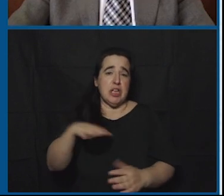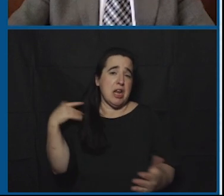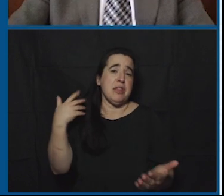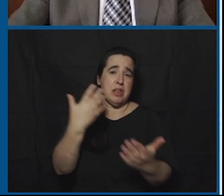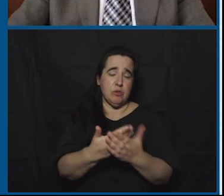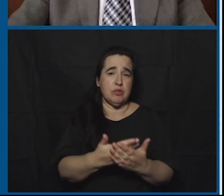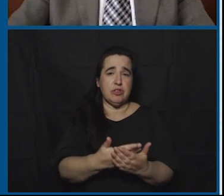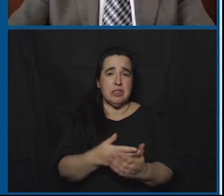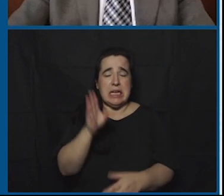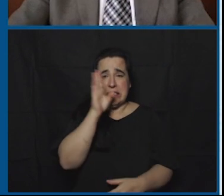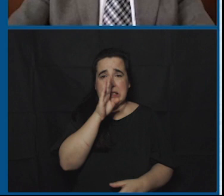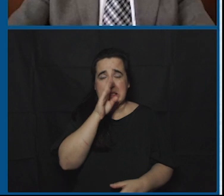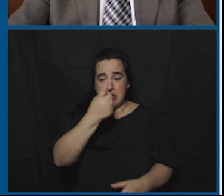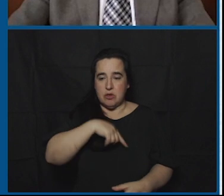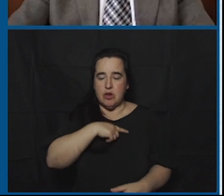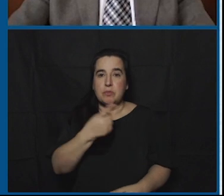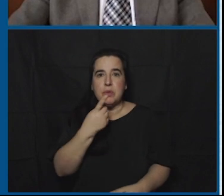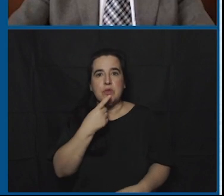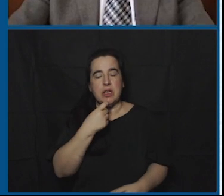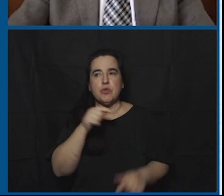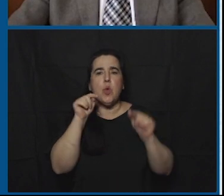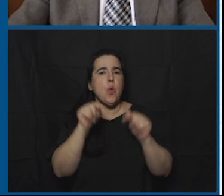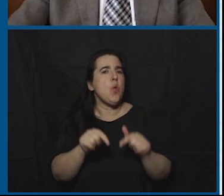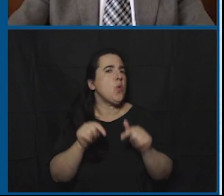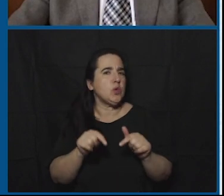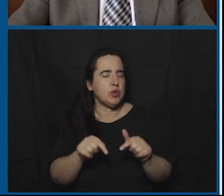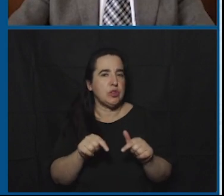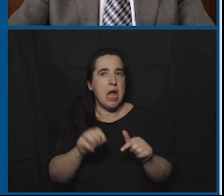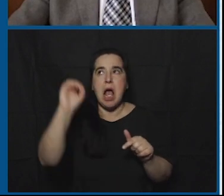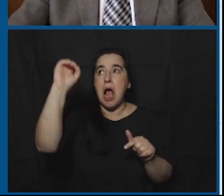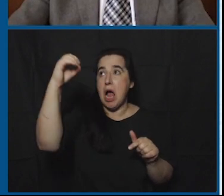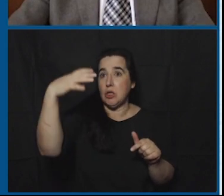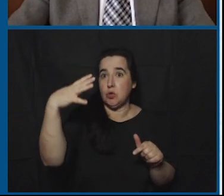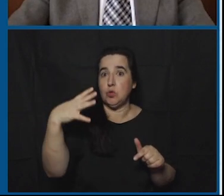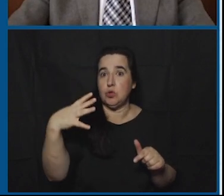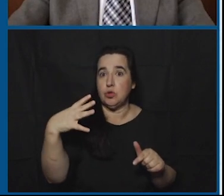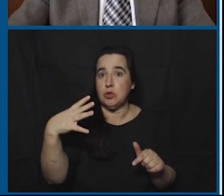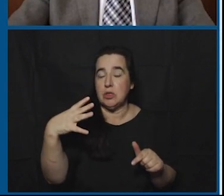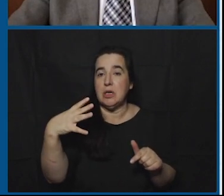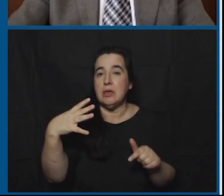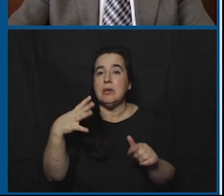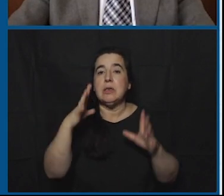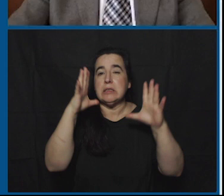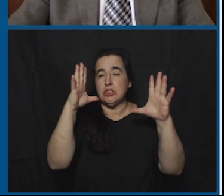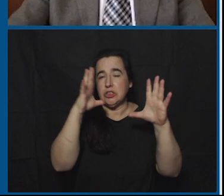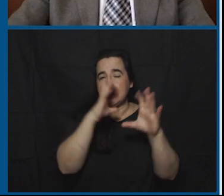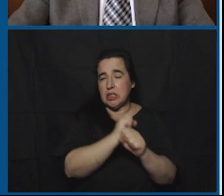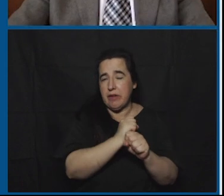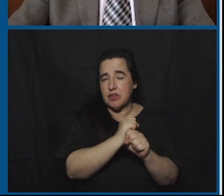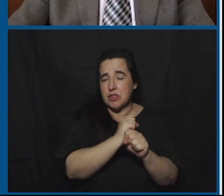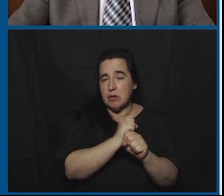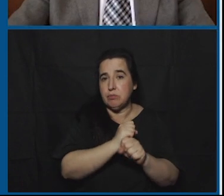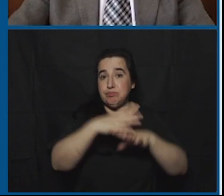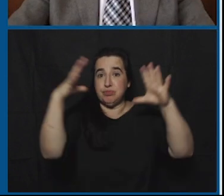Se nós perguntássemos como é que hoje essa luz podia dissipar as trevas, não é?